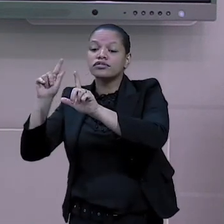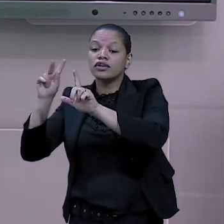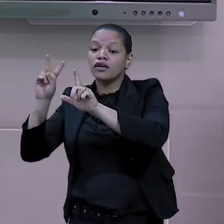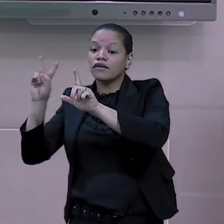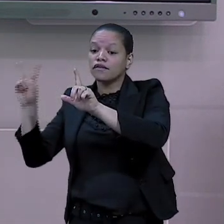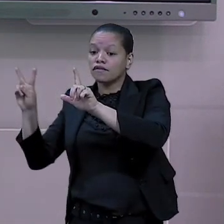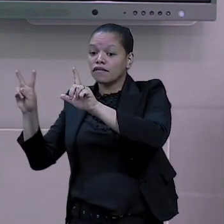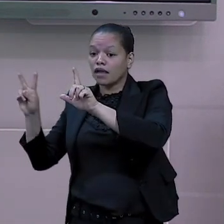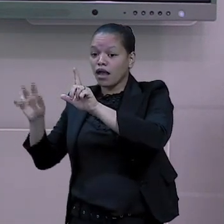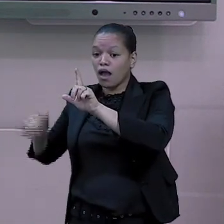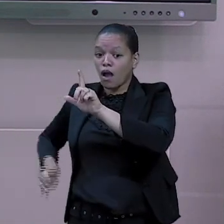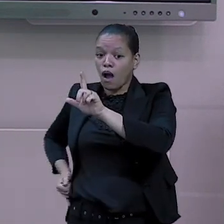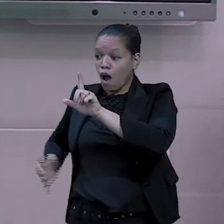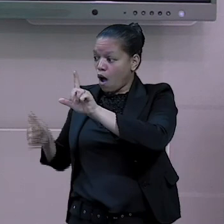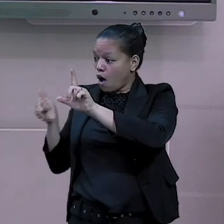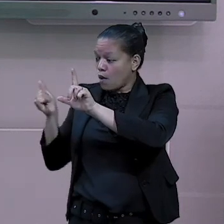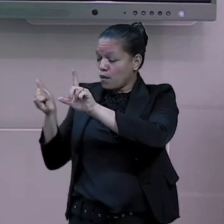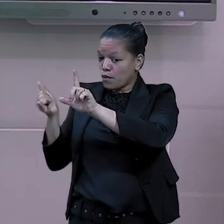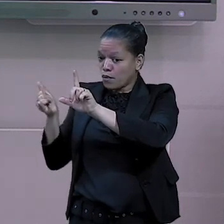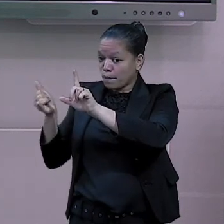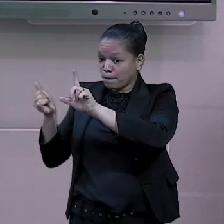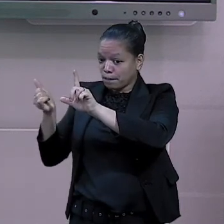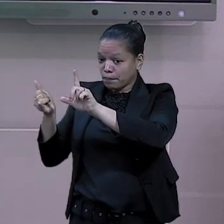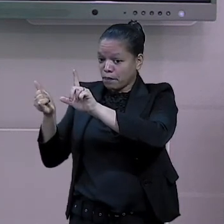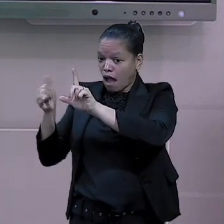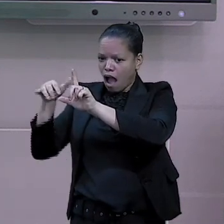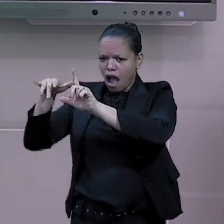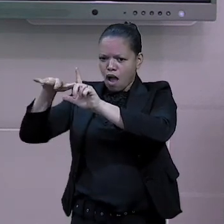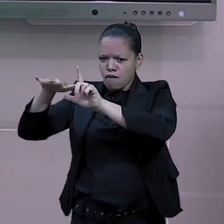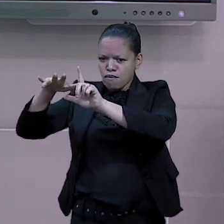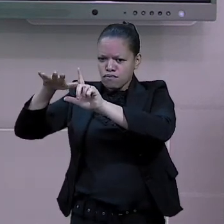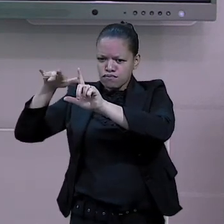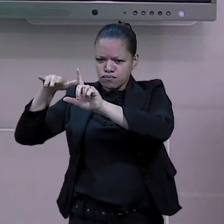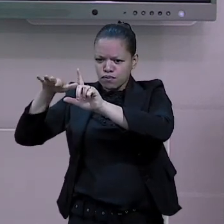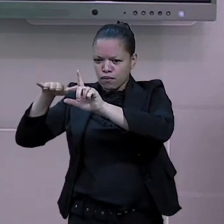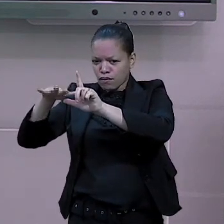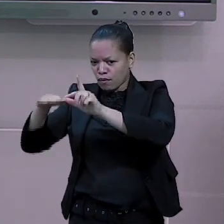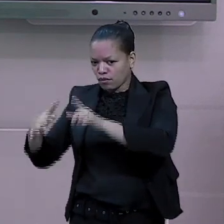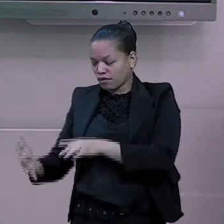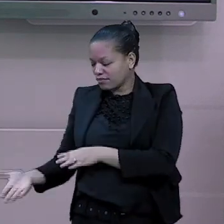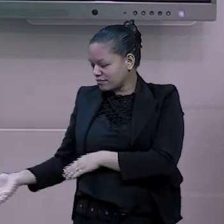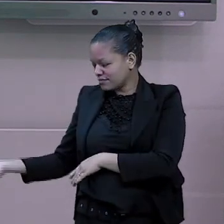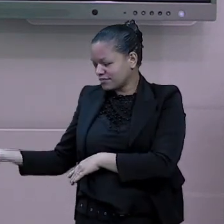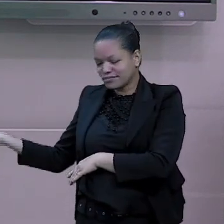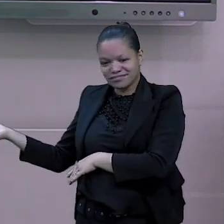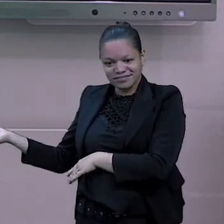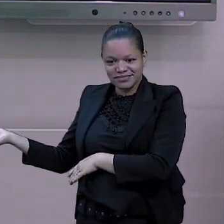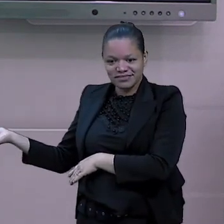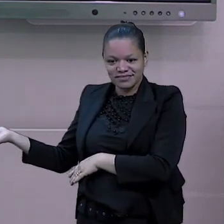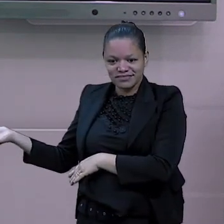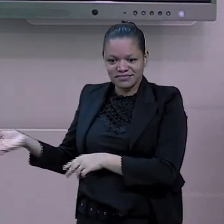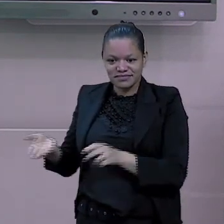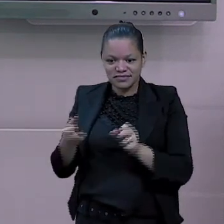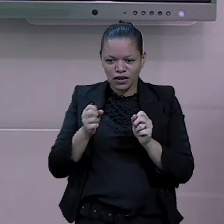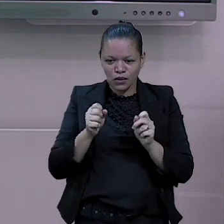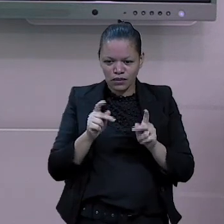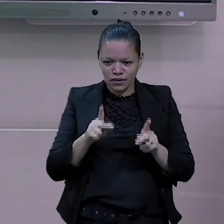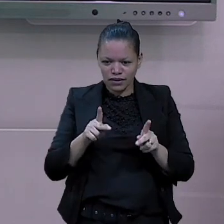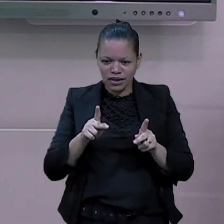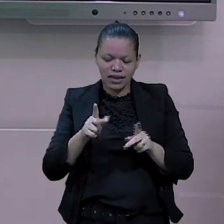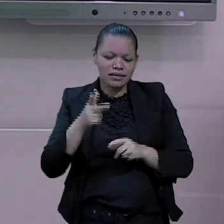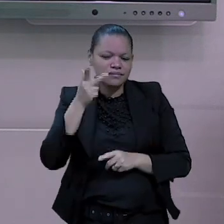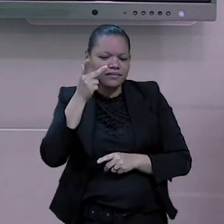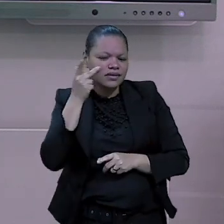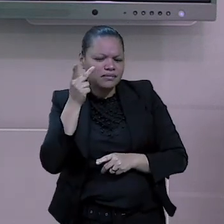Vai aparecer uma imagem no cantinho da tela. Vocês vão apontar a câmera do celular e vão ser direcionados para a